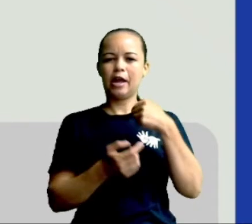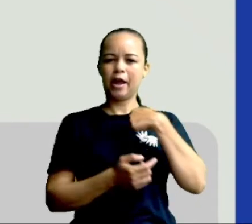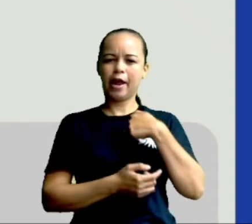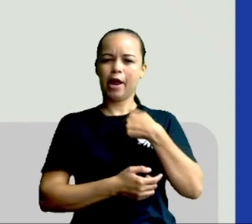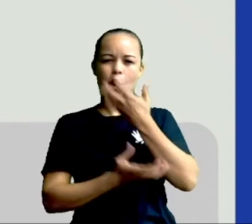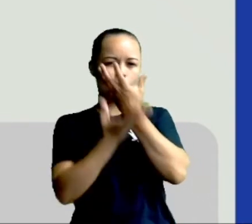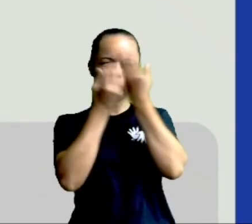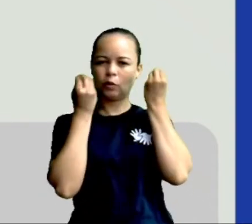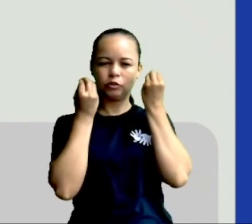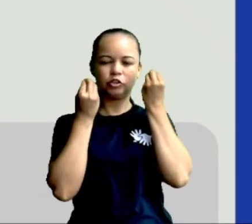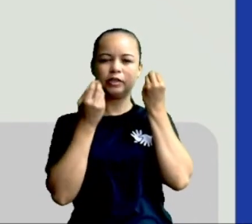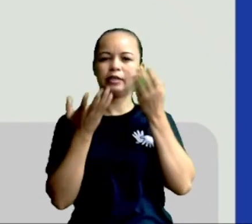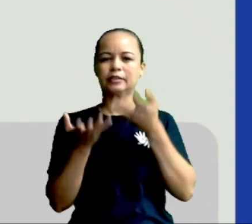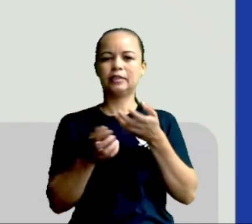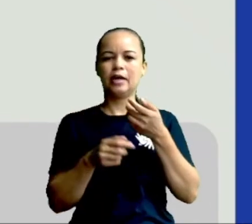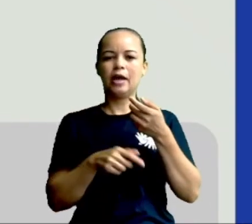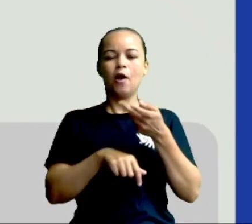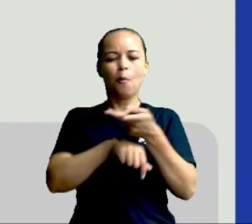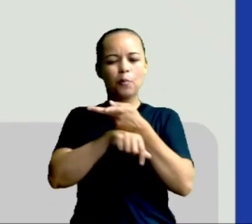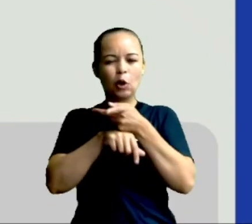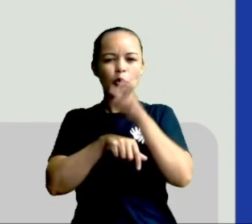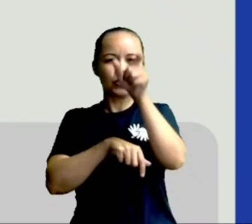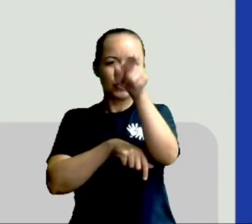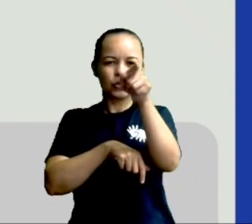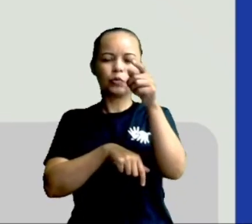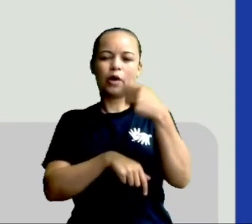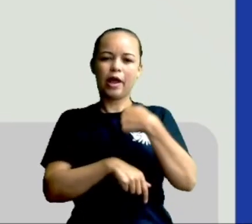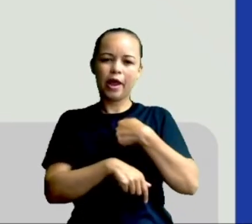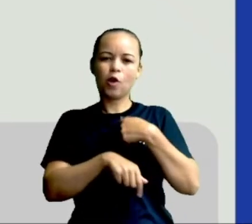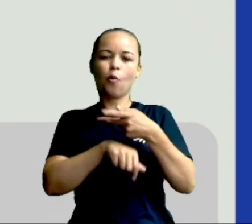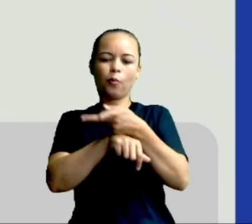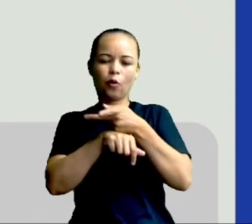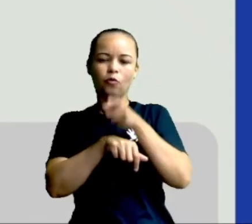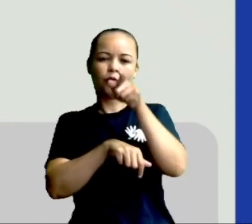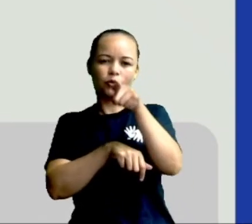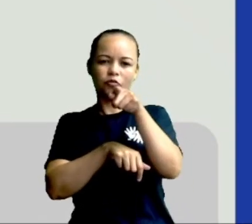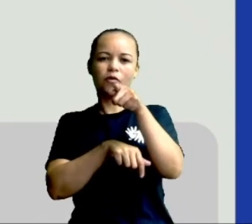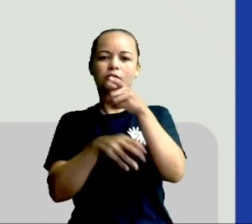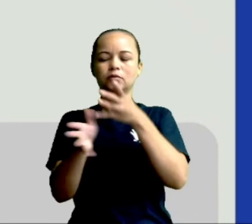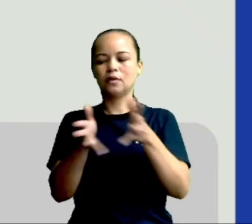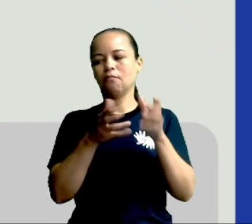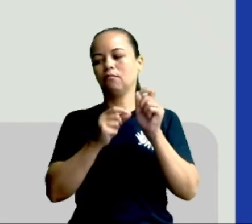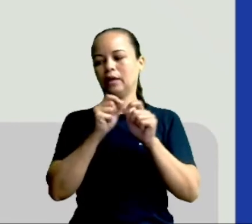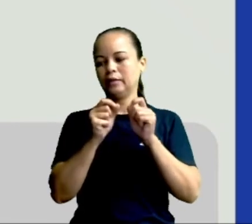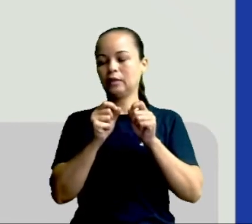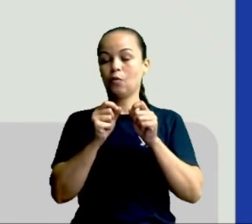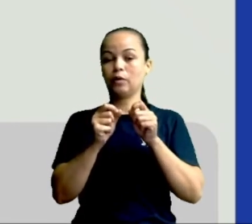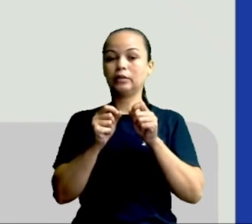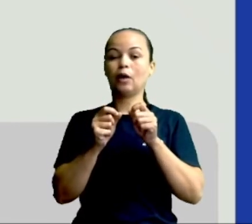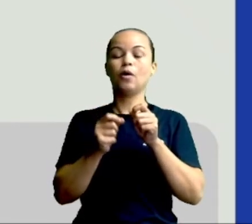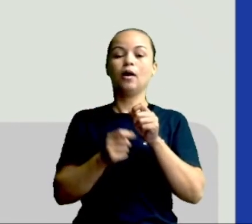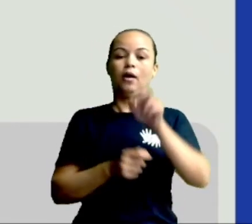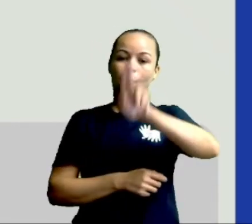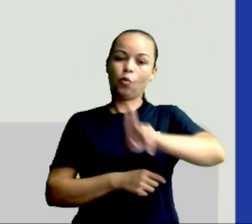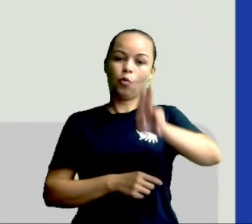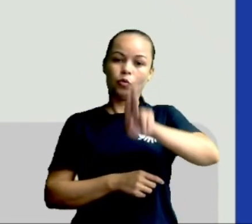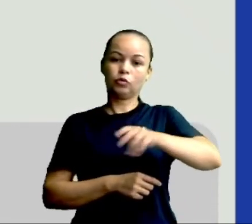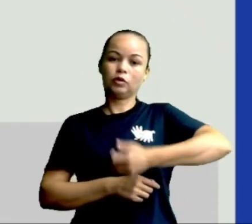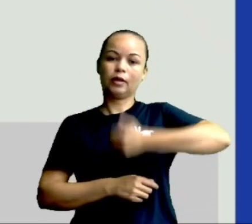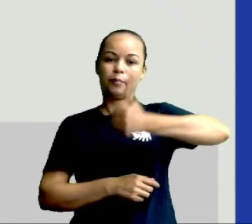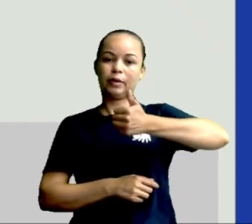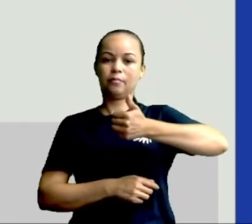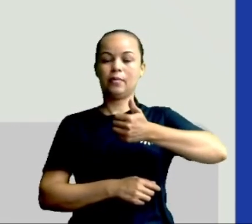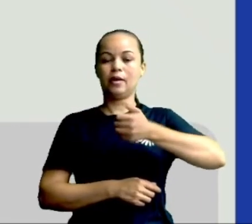Isso é mais forte que eu. Então, é um texto que é caracterizado pelo uso da primeira pessoa. Por que isso?